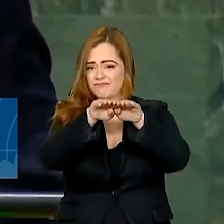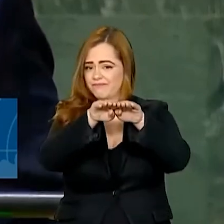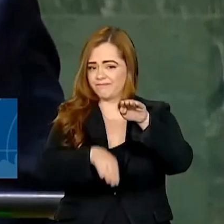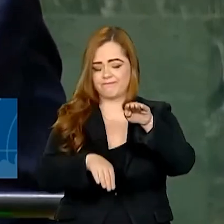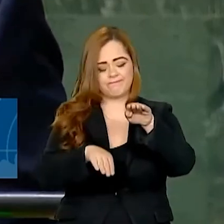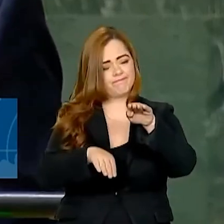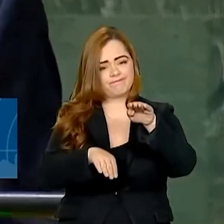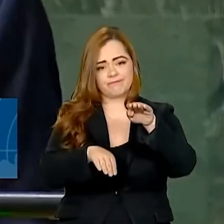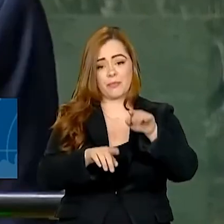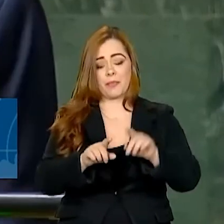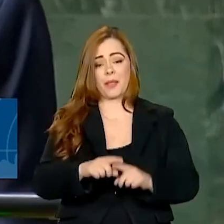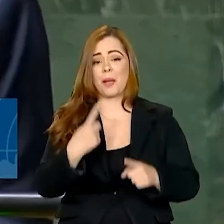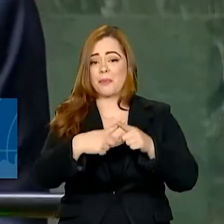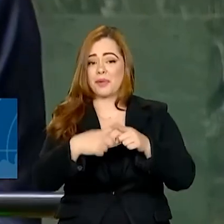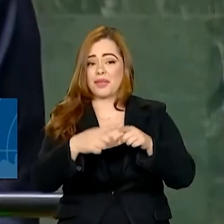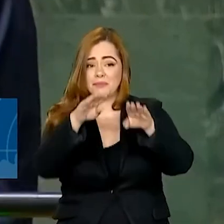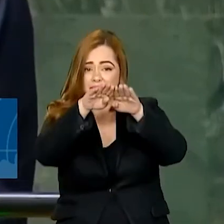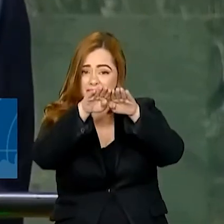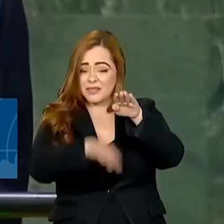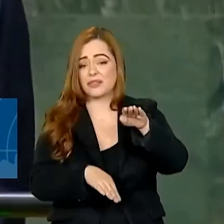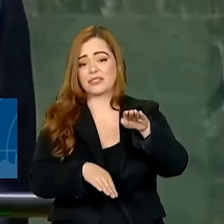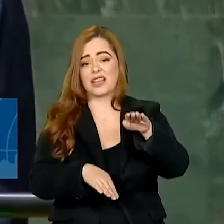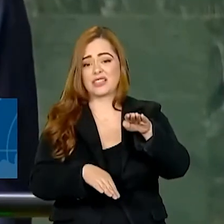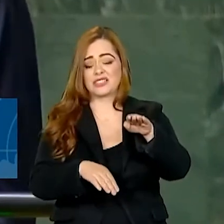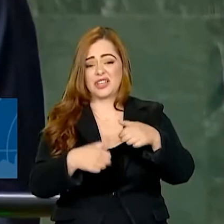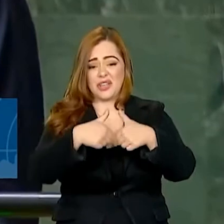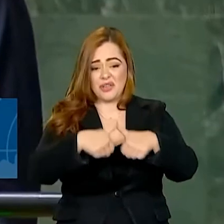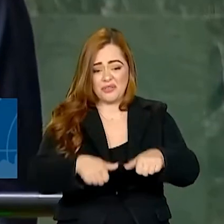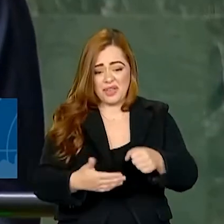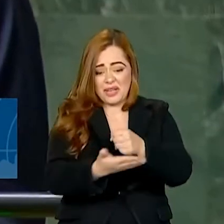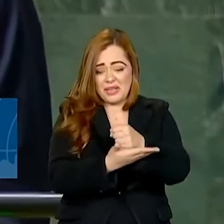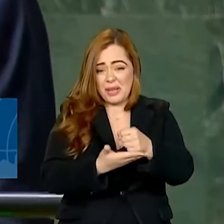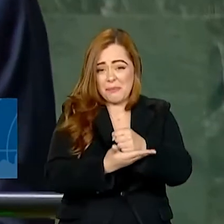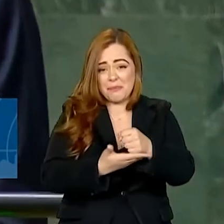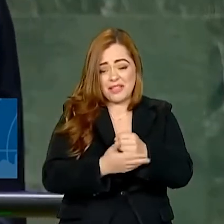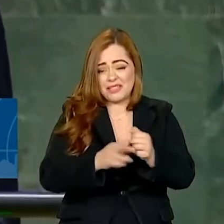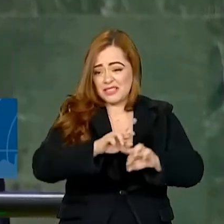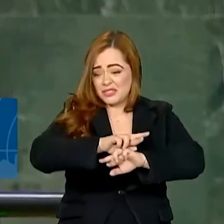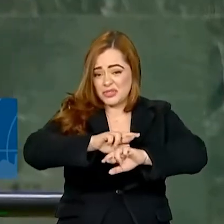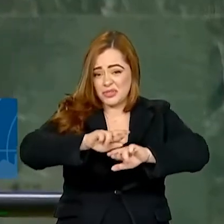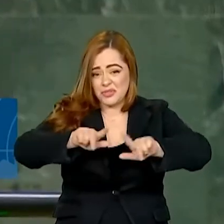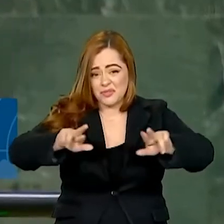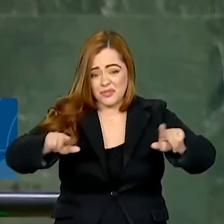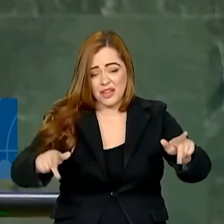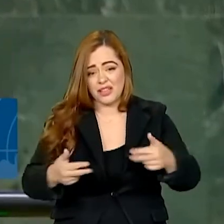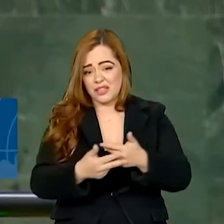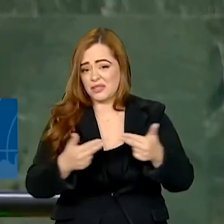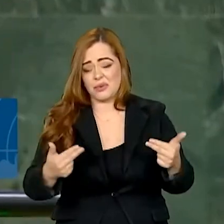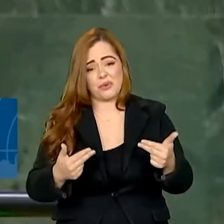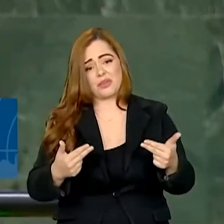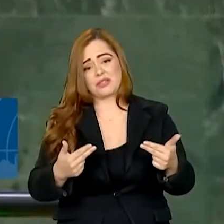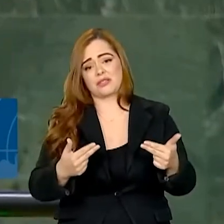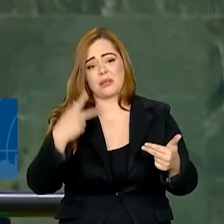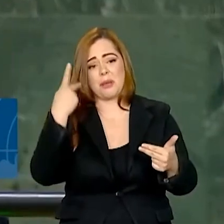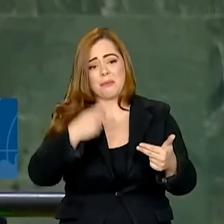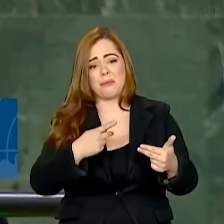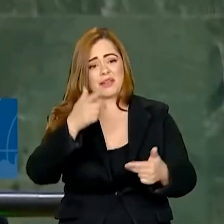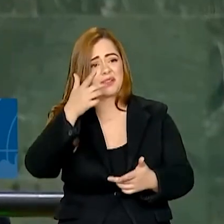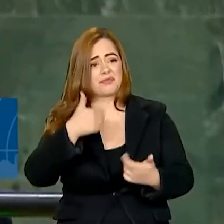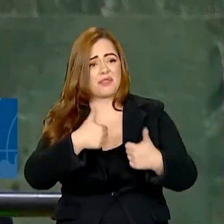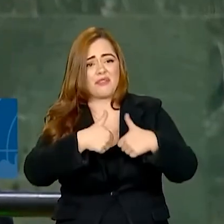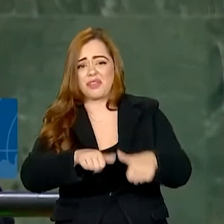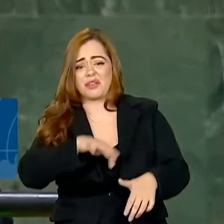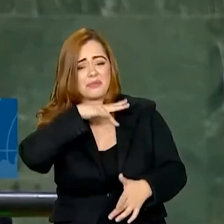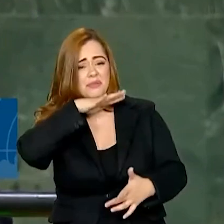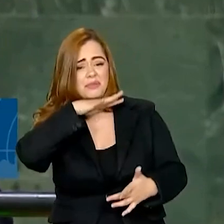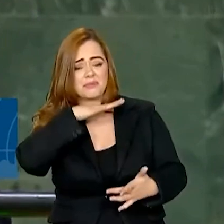desigualdade. A desigualdade está na raiz desses fenômenos ou atua para agravá-los? A mais